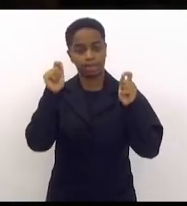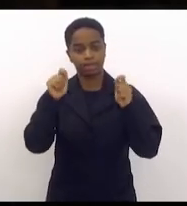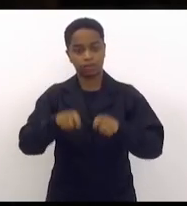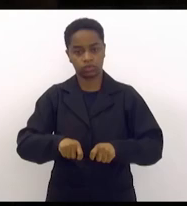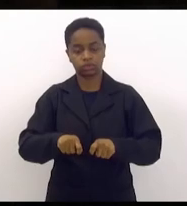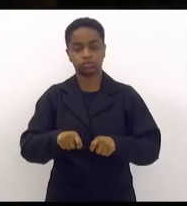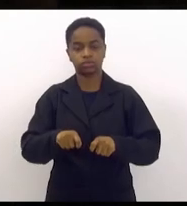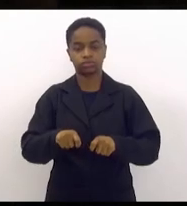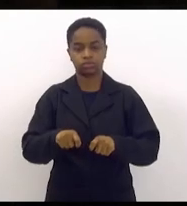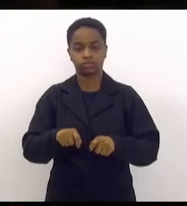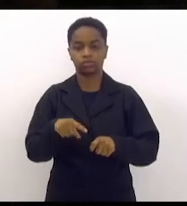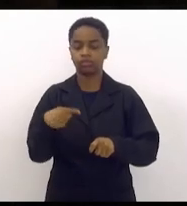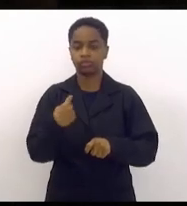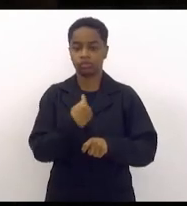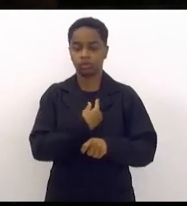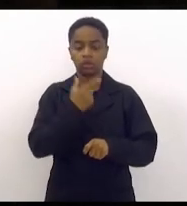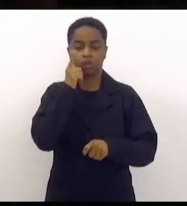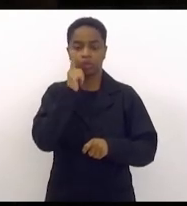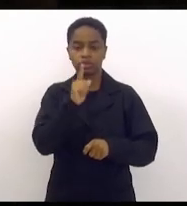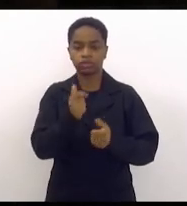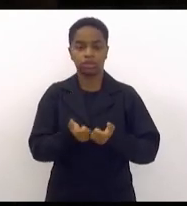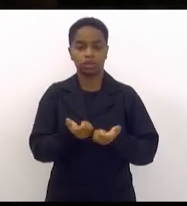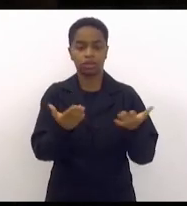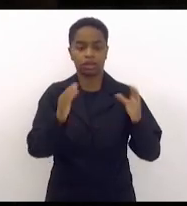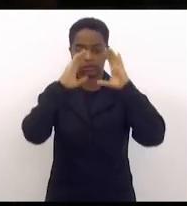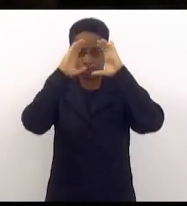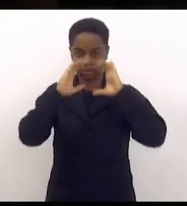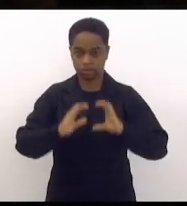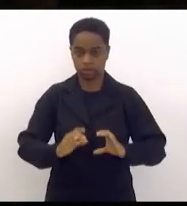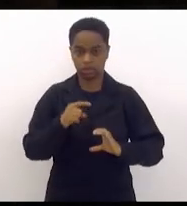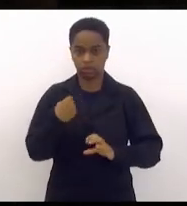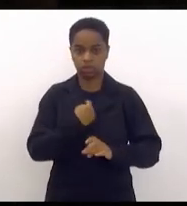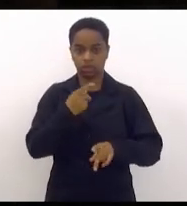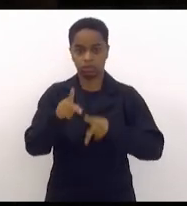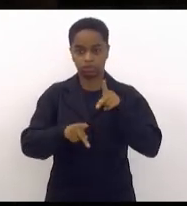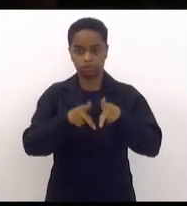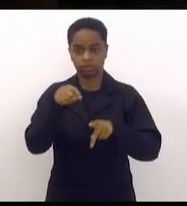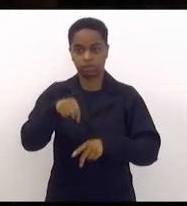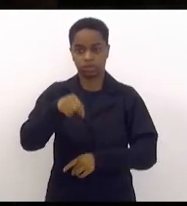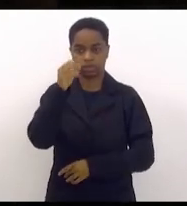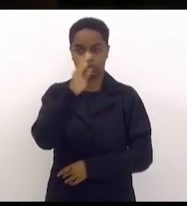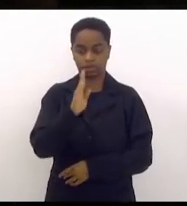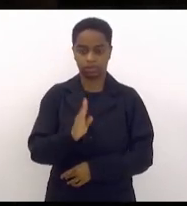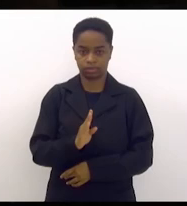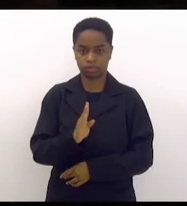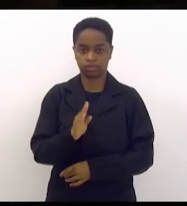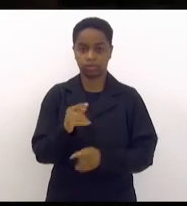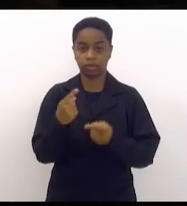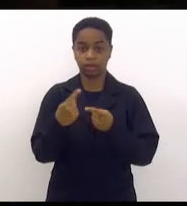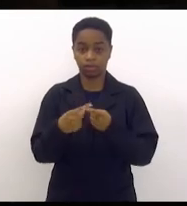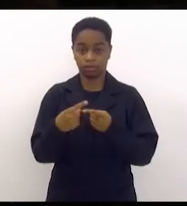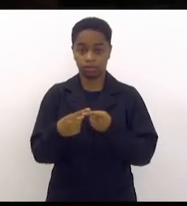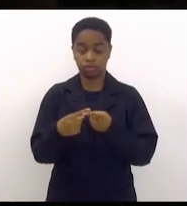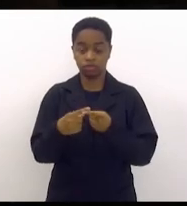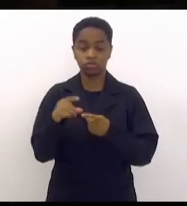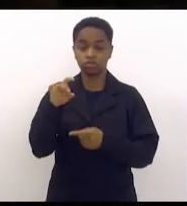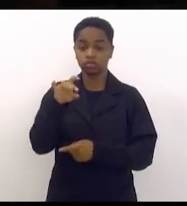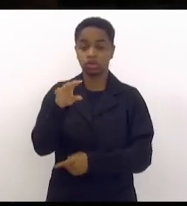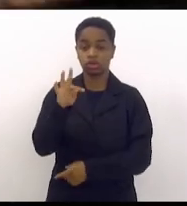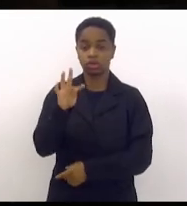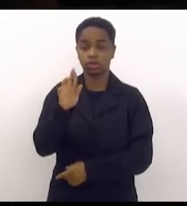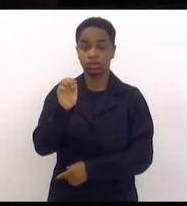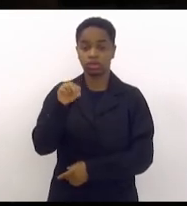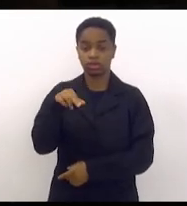da gente garantir cidadania plena pro nosso povo brasileiro porque só da Transpetro